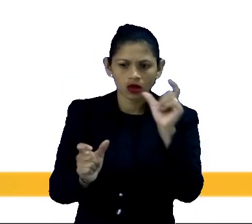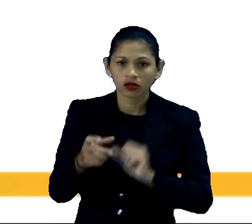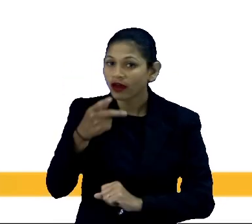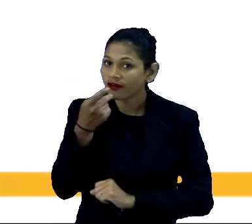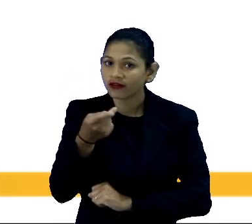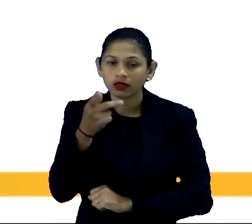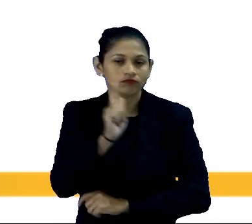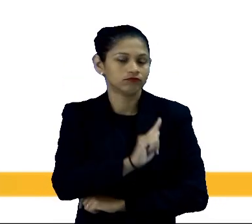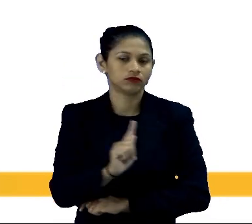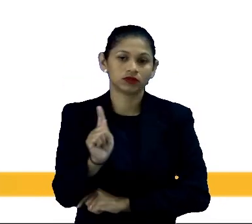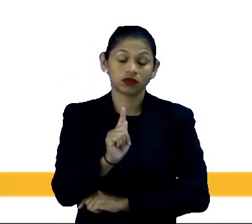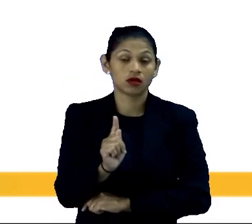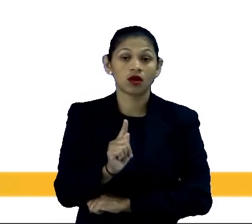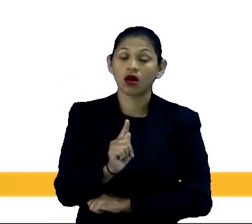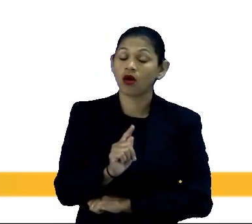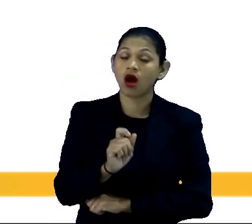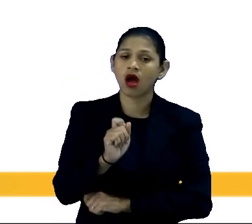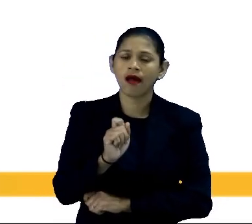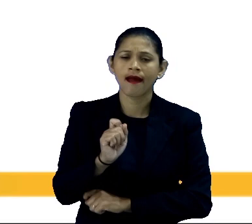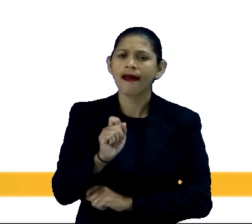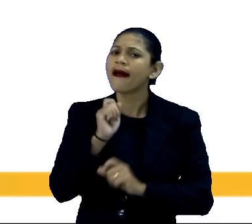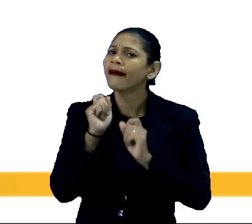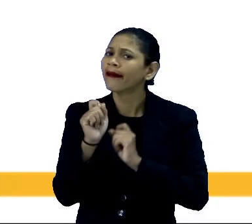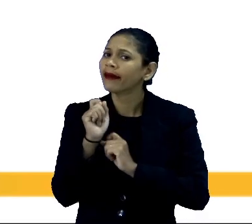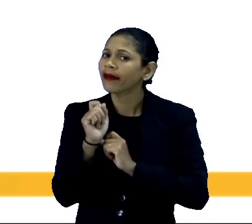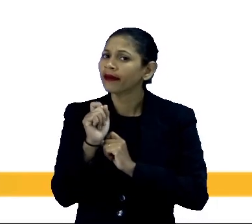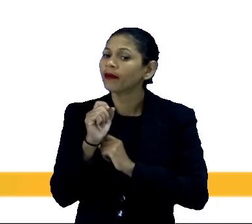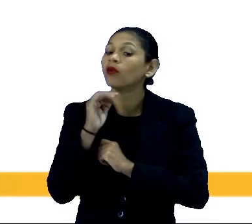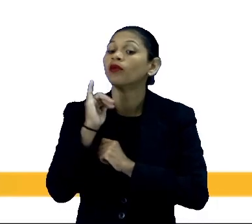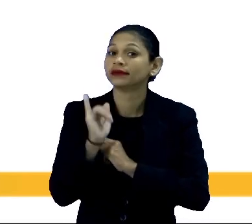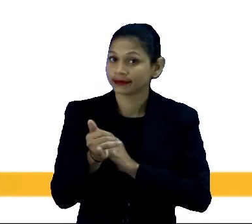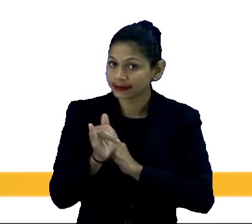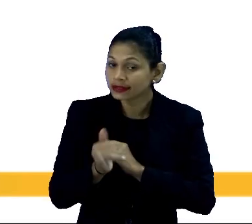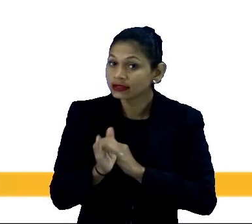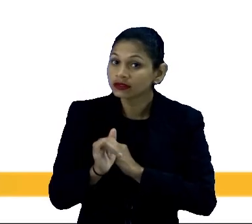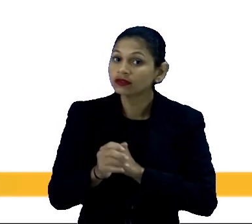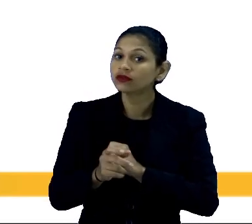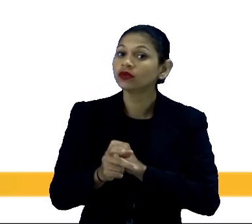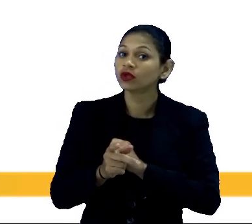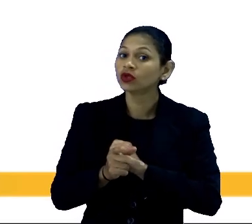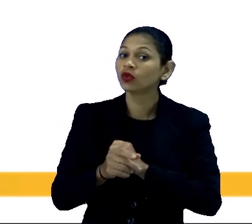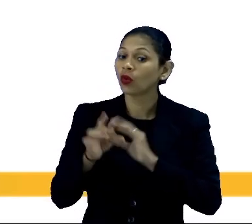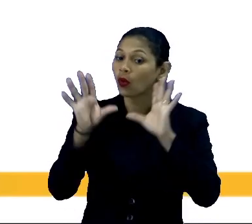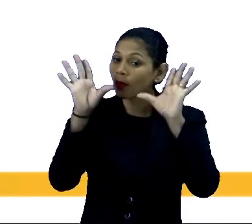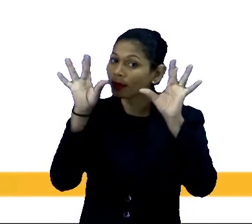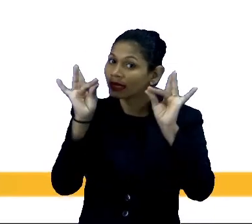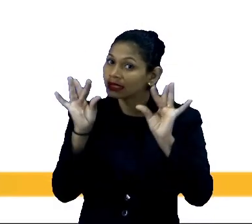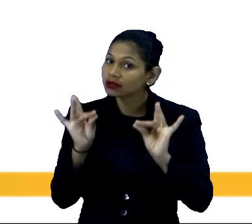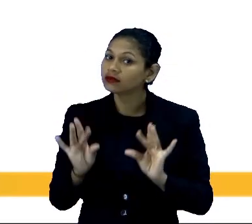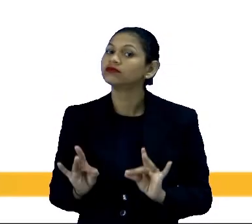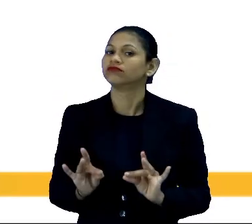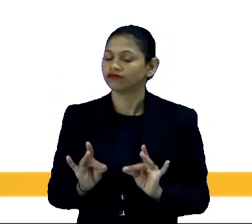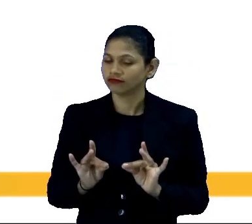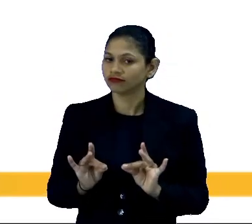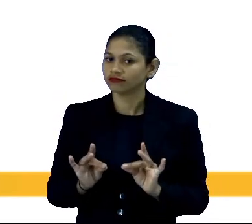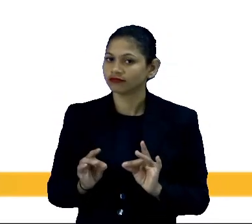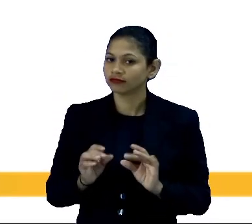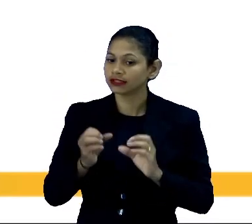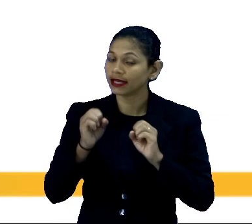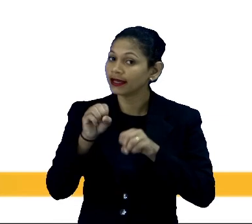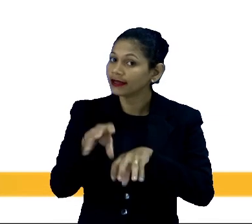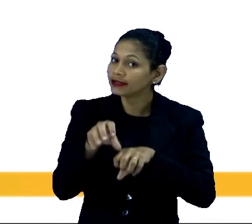narrador especificando o momento como o sapo estava se sentindo. Olha só, aí o sapo ficou triste e começou a pedir com voz de